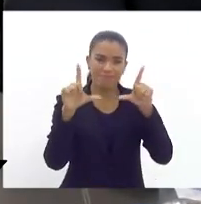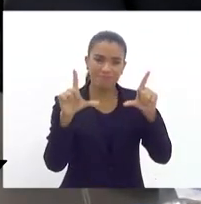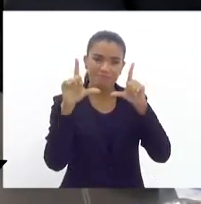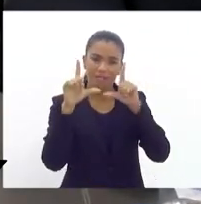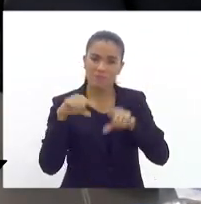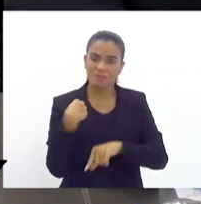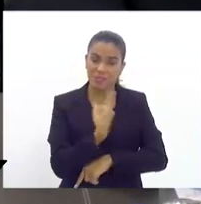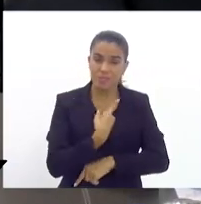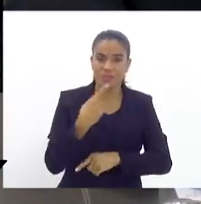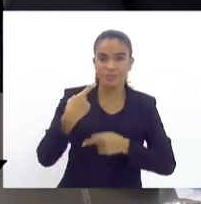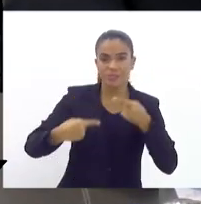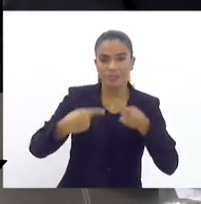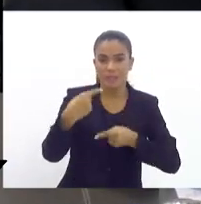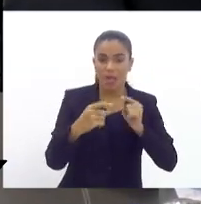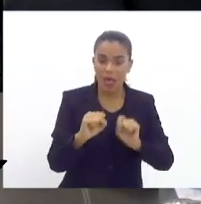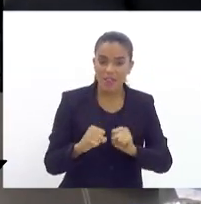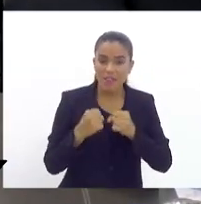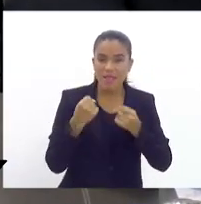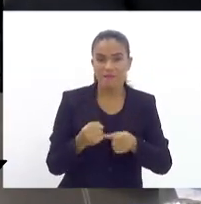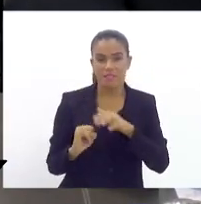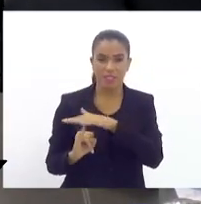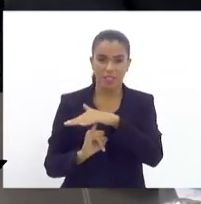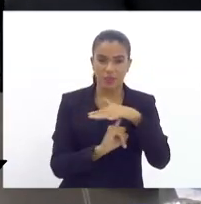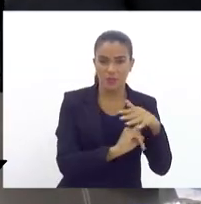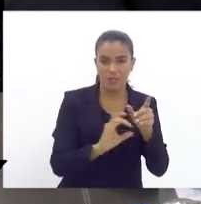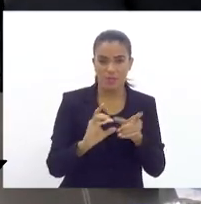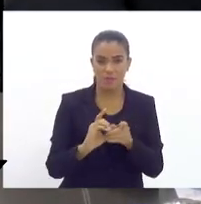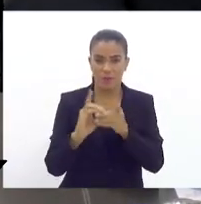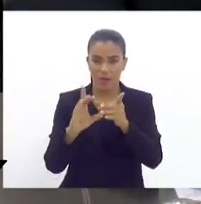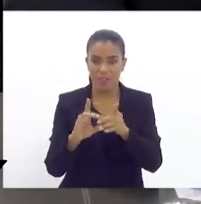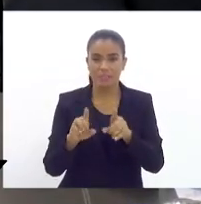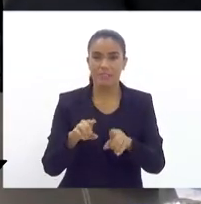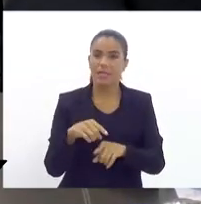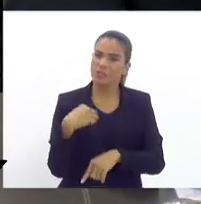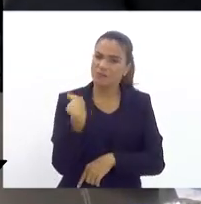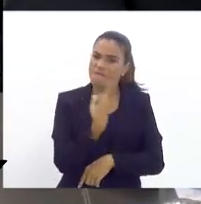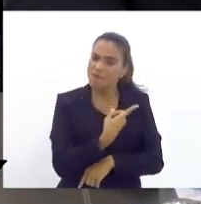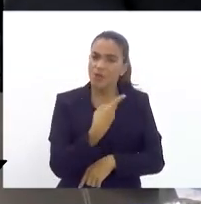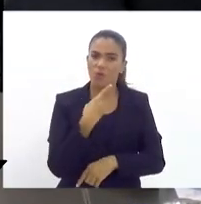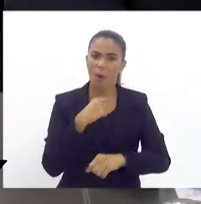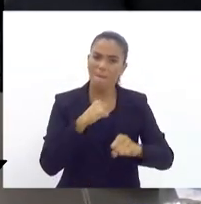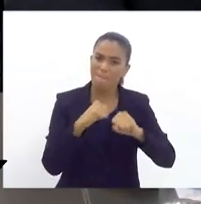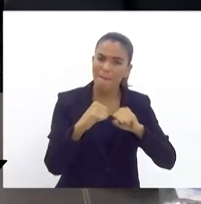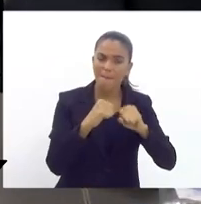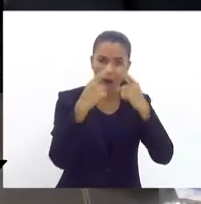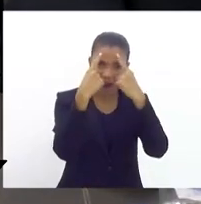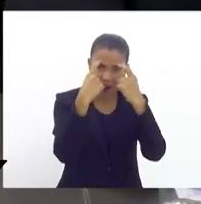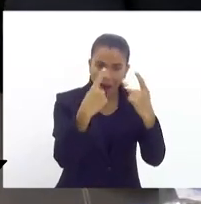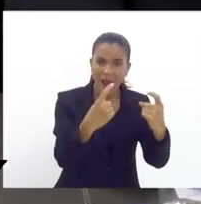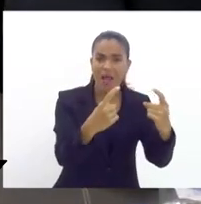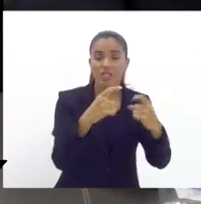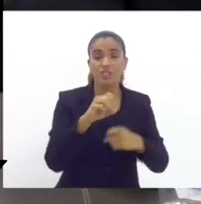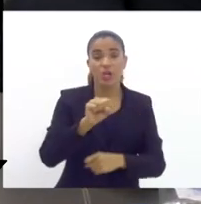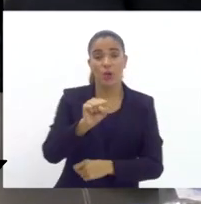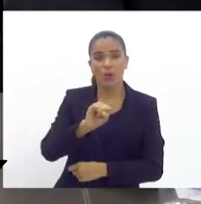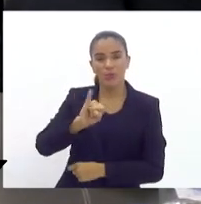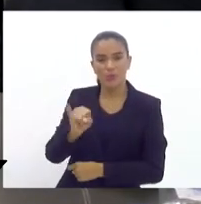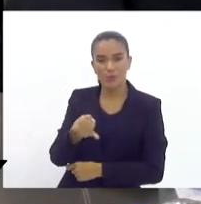a gente discutir a defesa das instituições democráticas, que a gente viu um ataque acontecendo no dia 8 de janeiro. E,